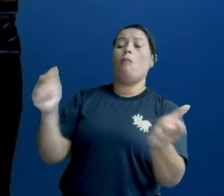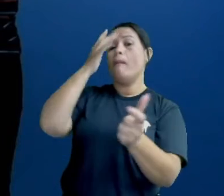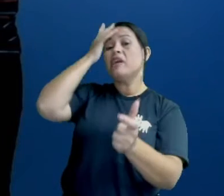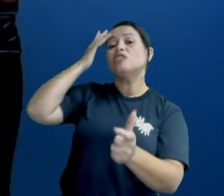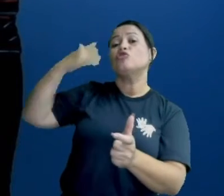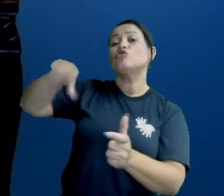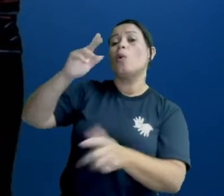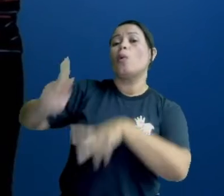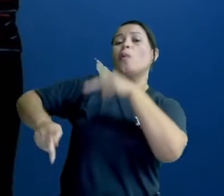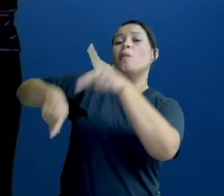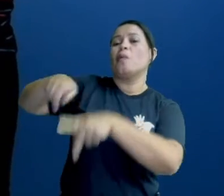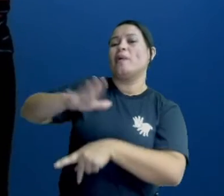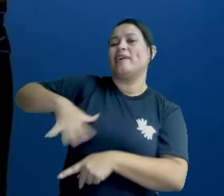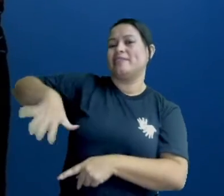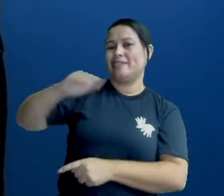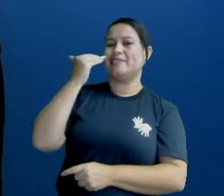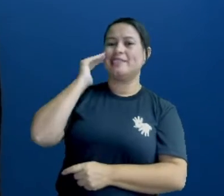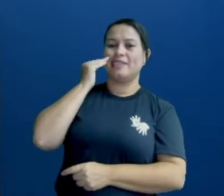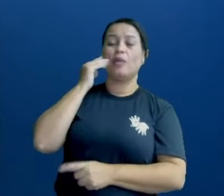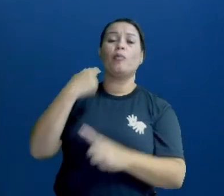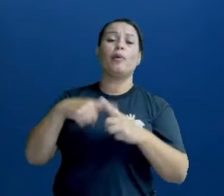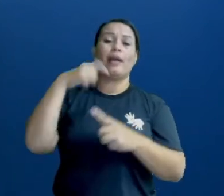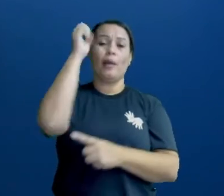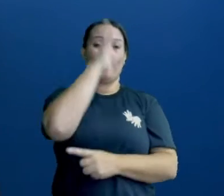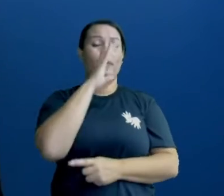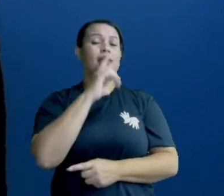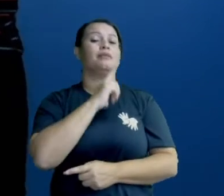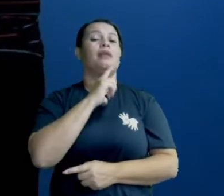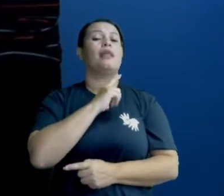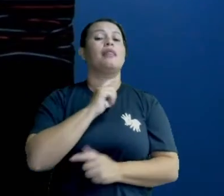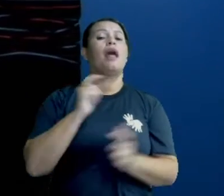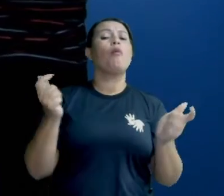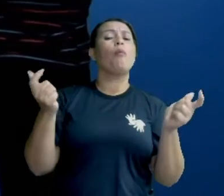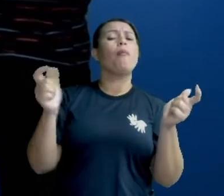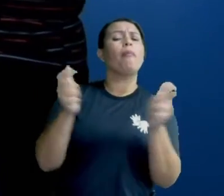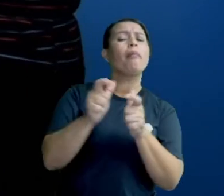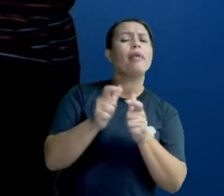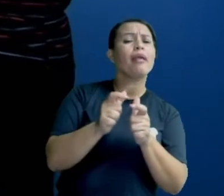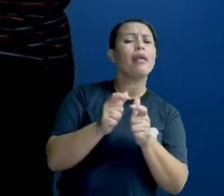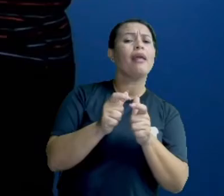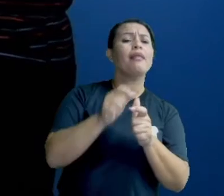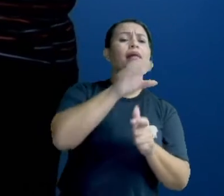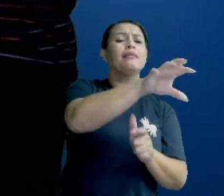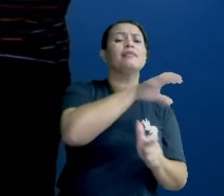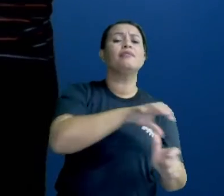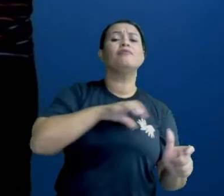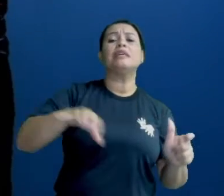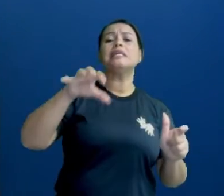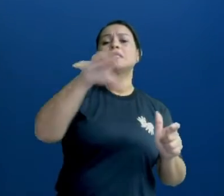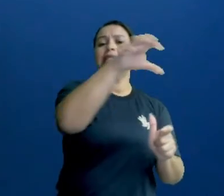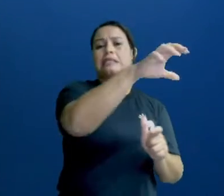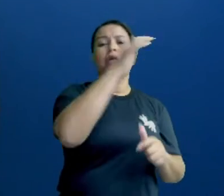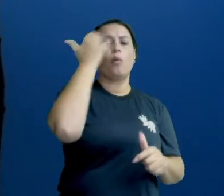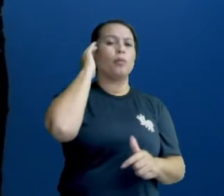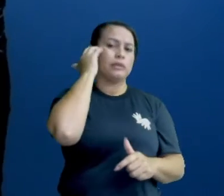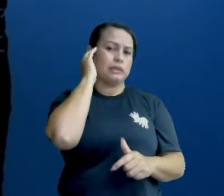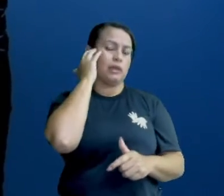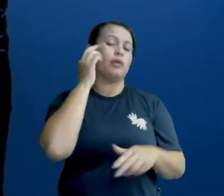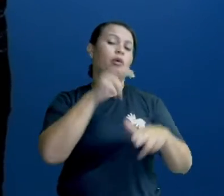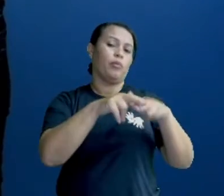povoado? Não, porque o Brasil tem uma pequena densidade demográfica, tá bom? Então, existe